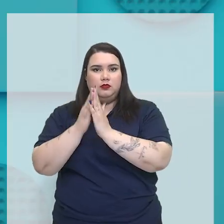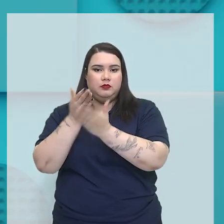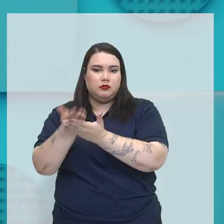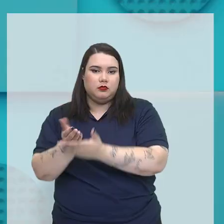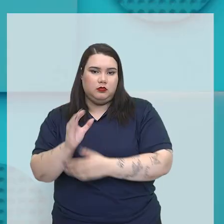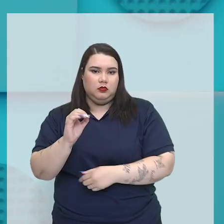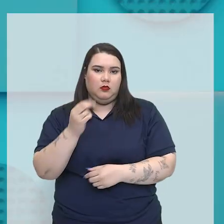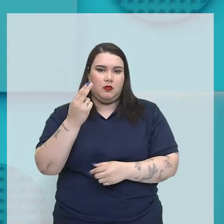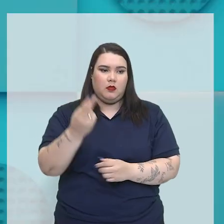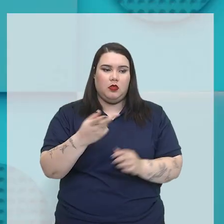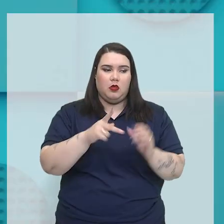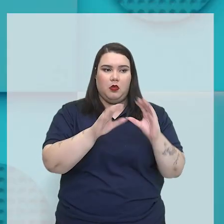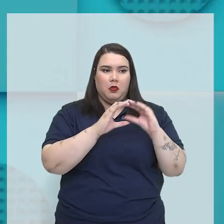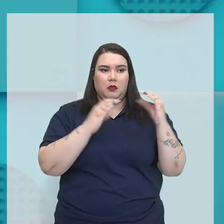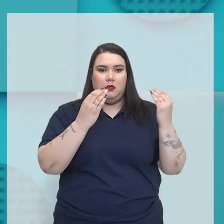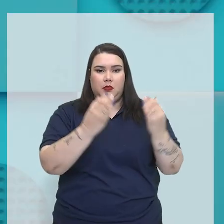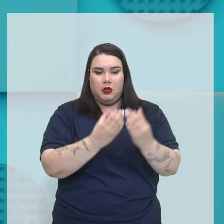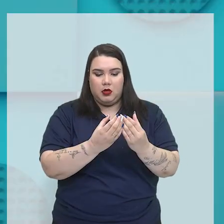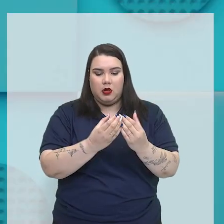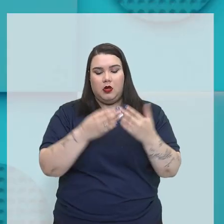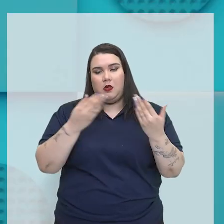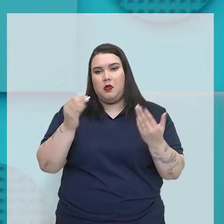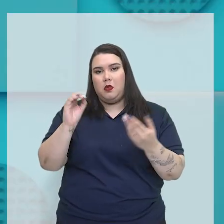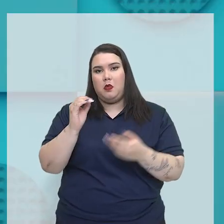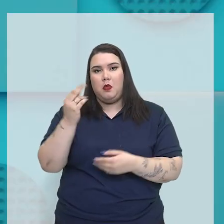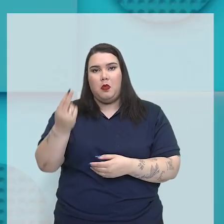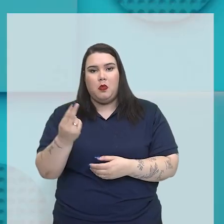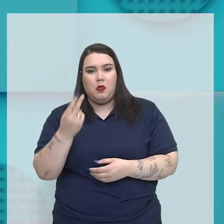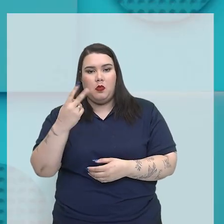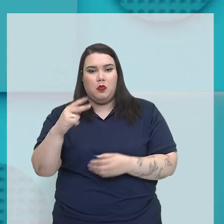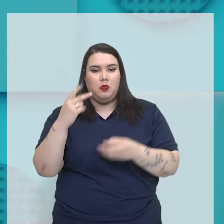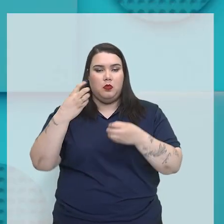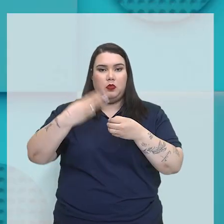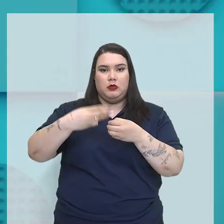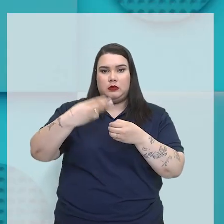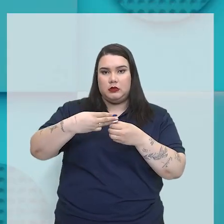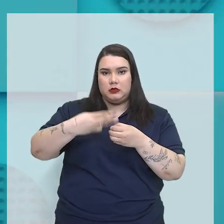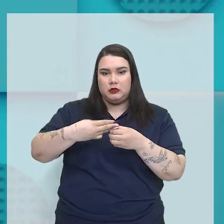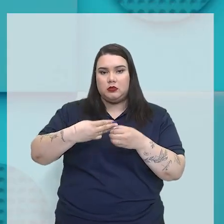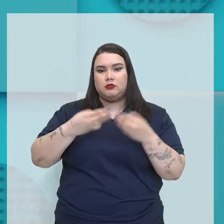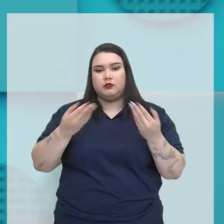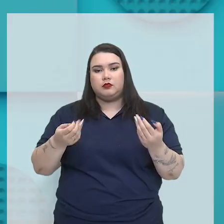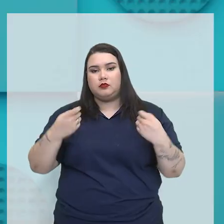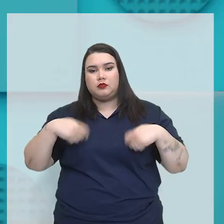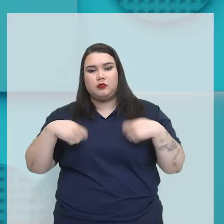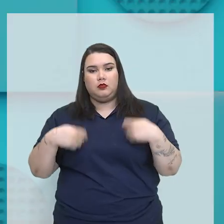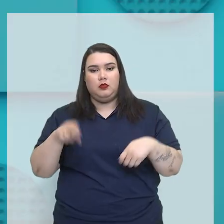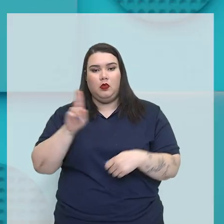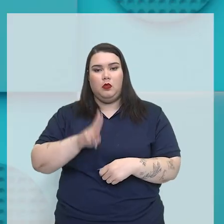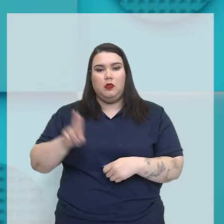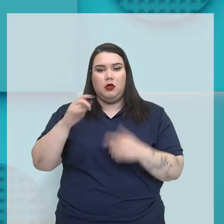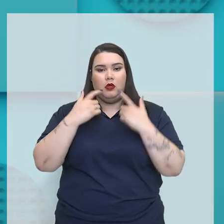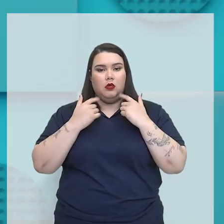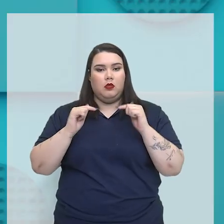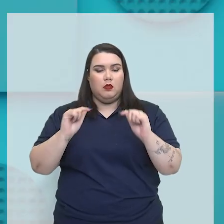escola, seja a autoridade da sua comunidade, seja a autoridade do seu município, você precisa utilizar uma linguagem mais